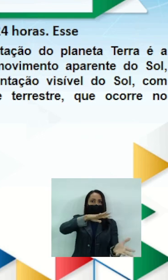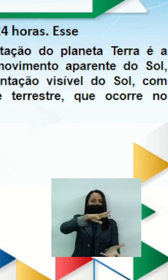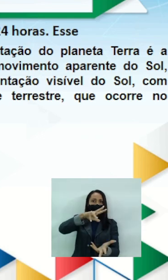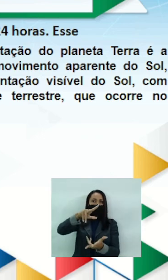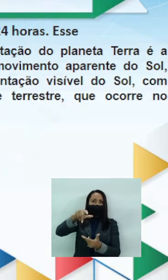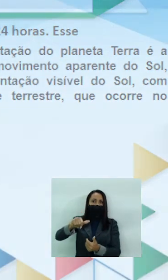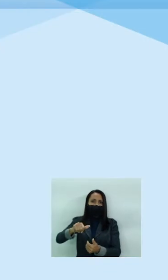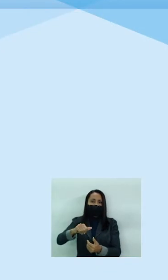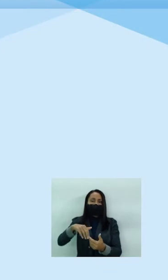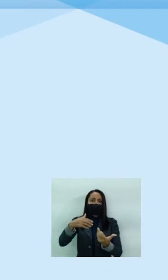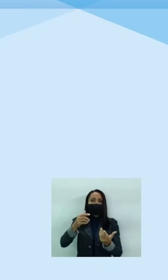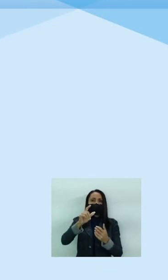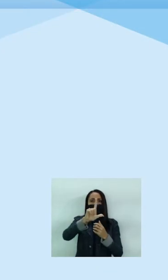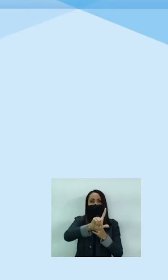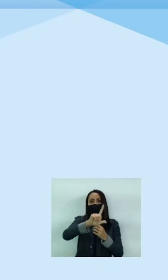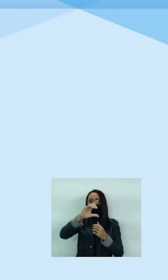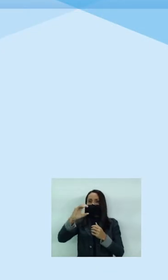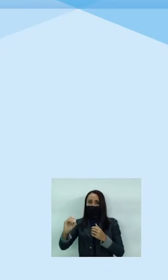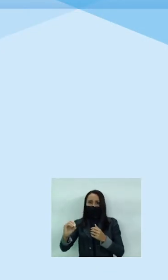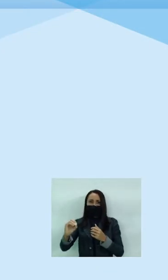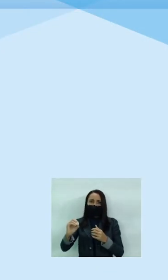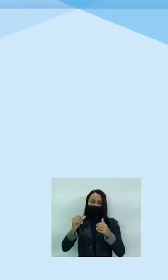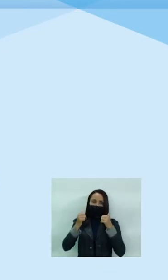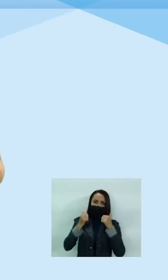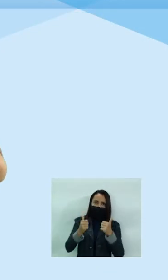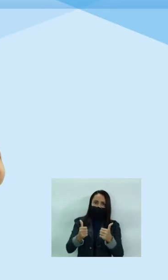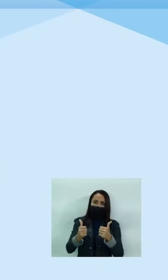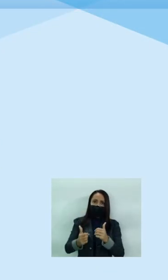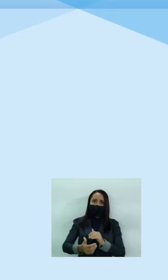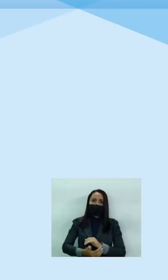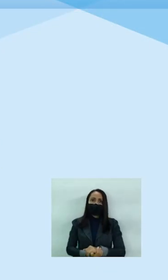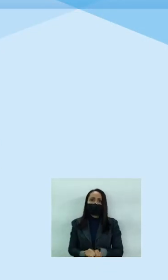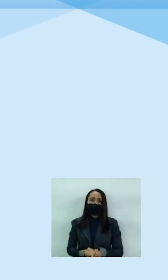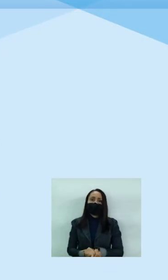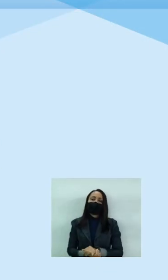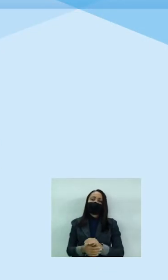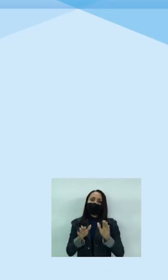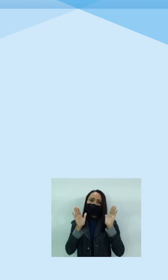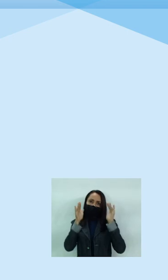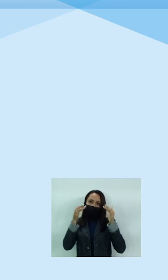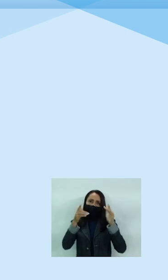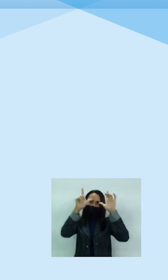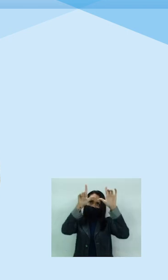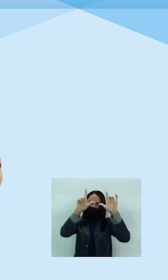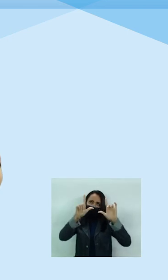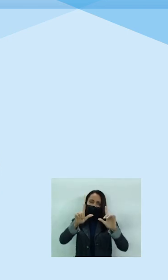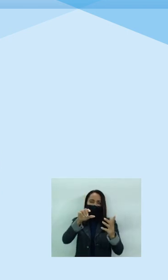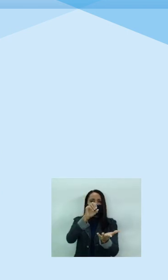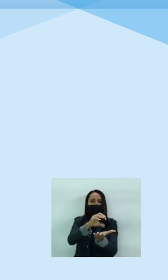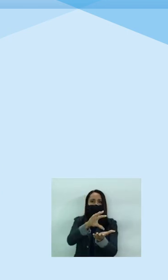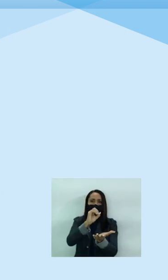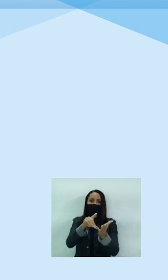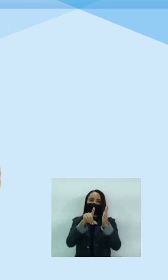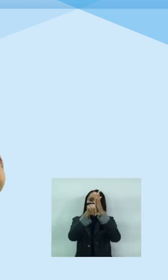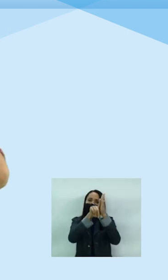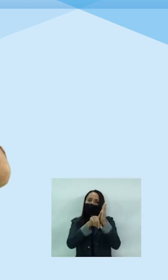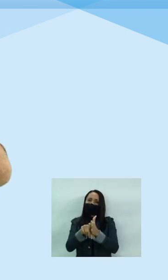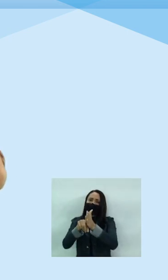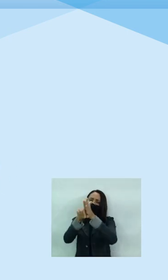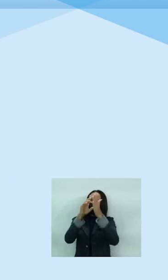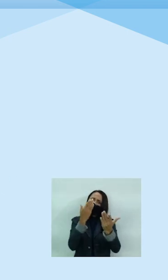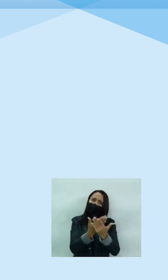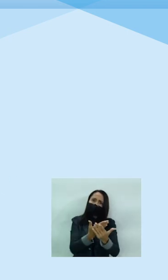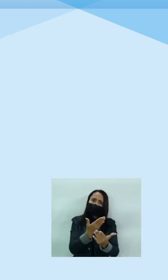sentido leste-oeste. Tá certo, pessoal? Então, assistam os vídeos do EducaPE, pesquisem, entrem